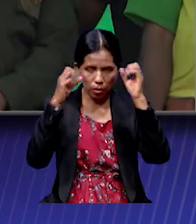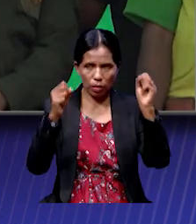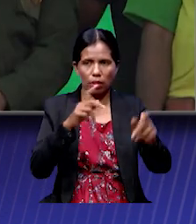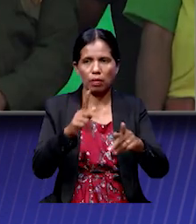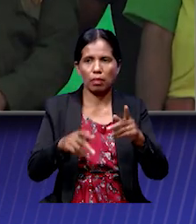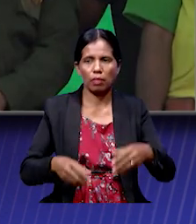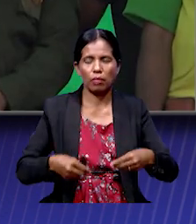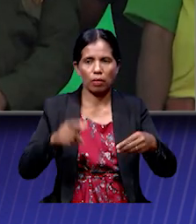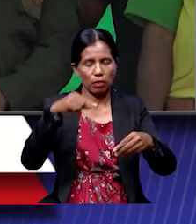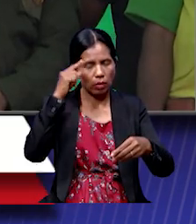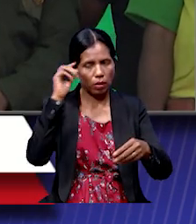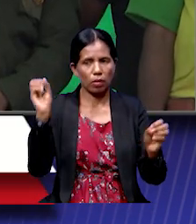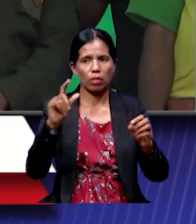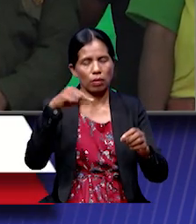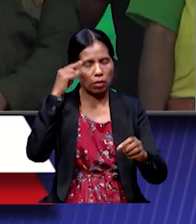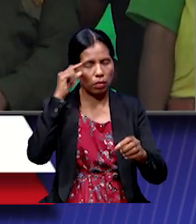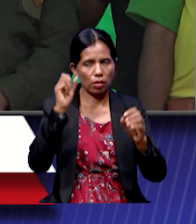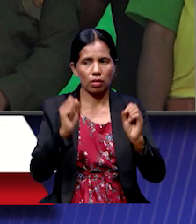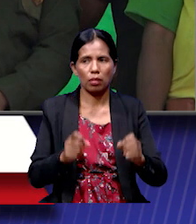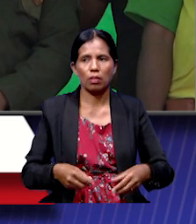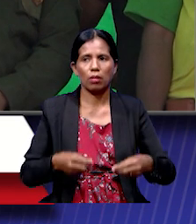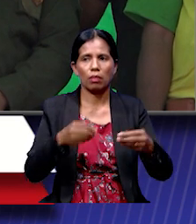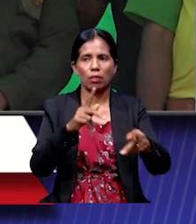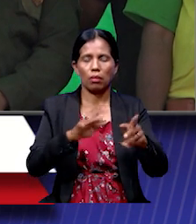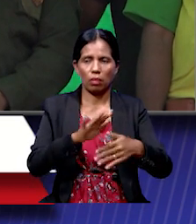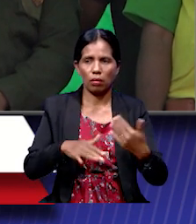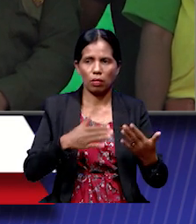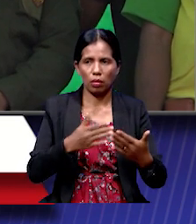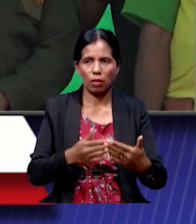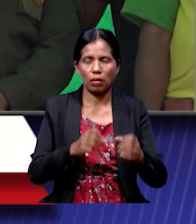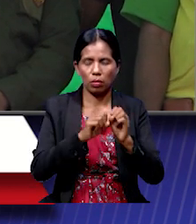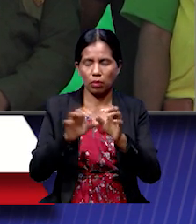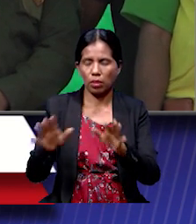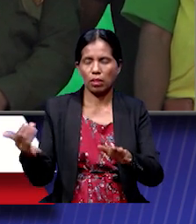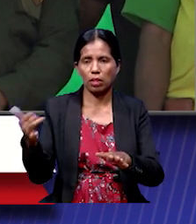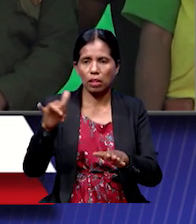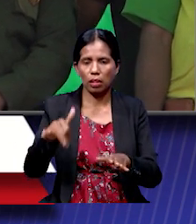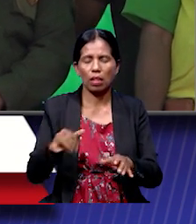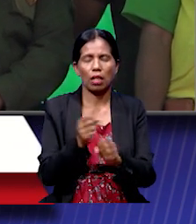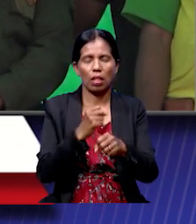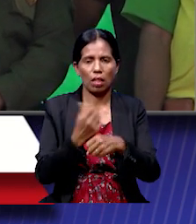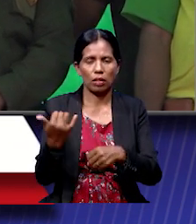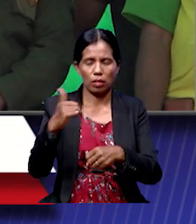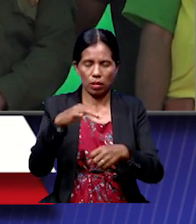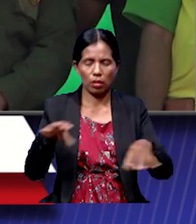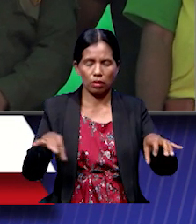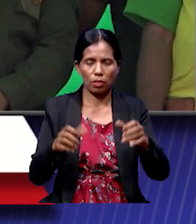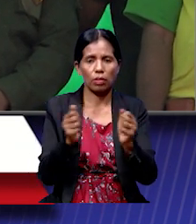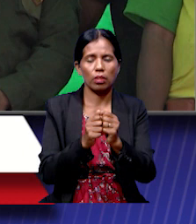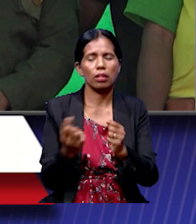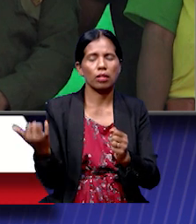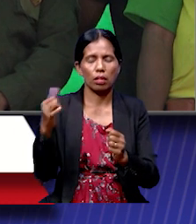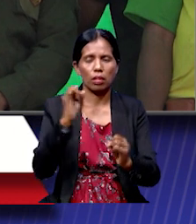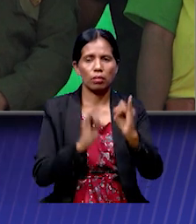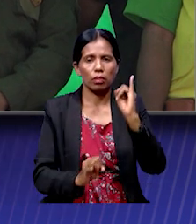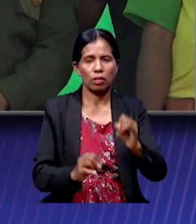governo, la osit governo, mai be pro órgão soberano si rotutu, ato husi tira halau si ne kanar Hosirem independência, não